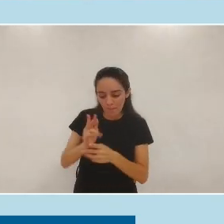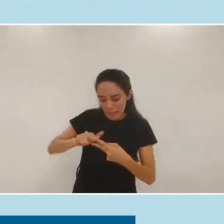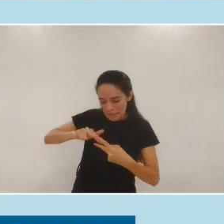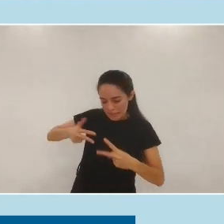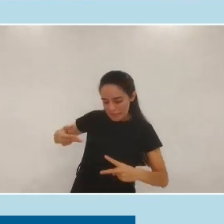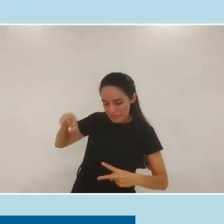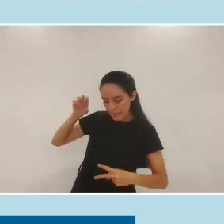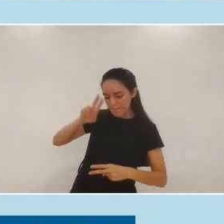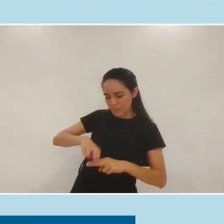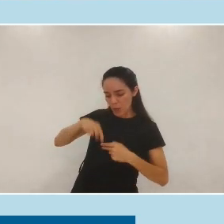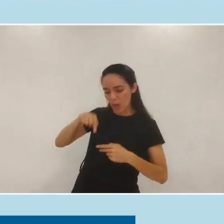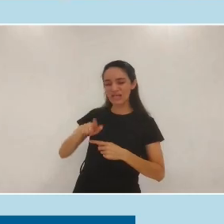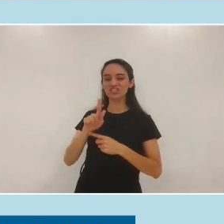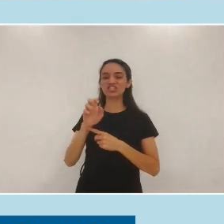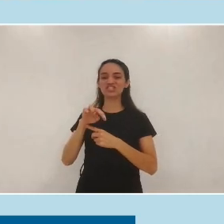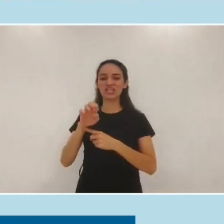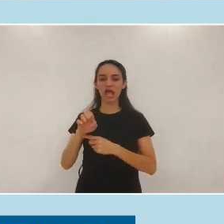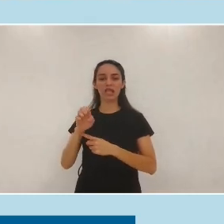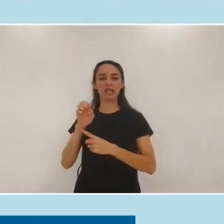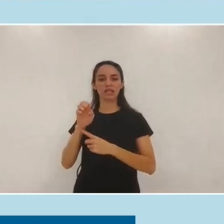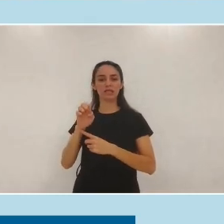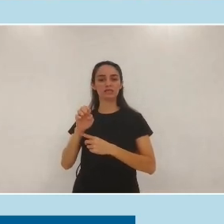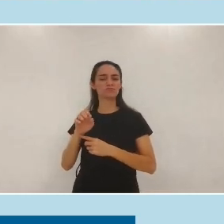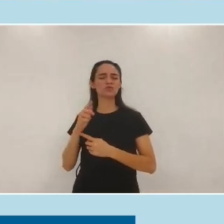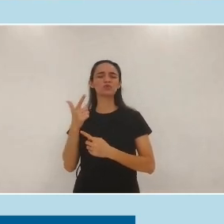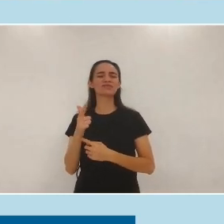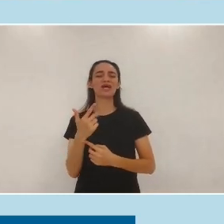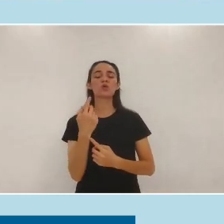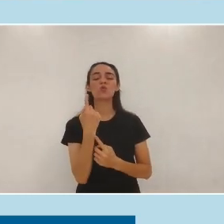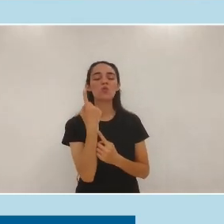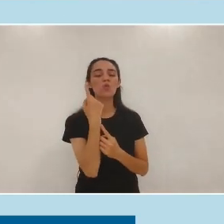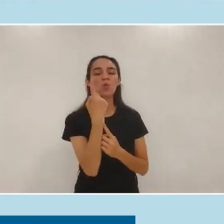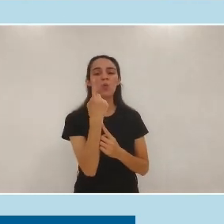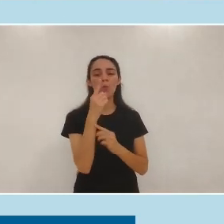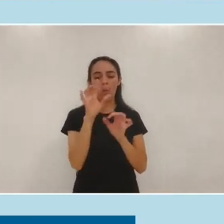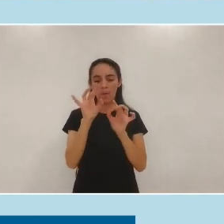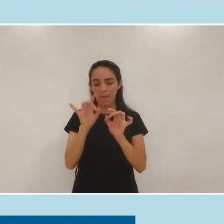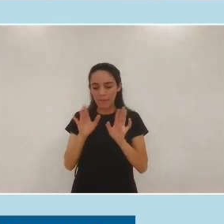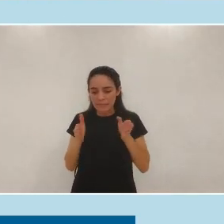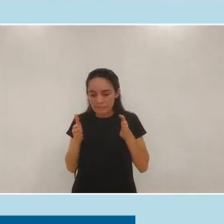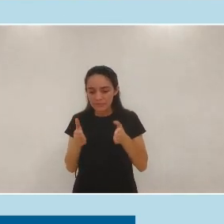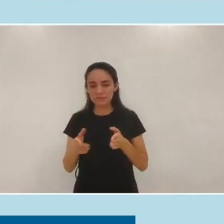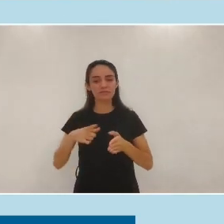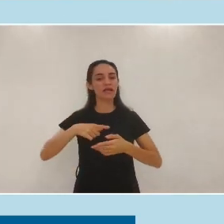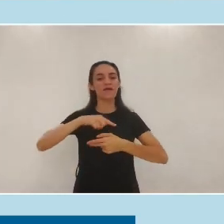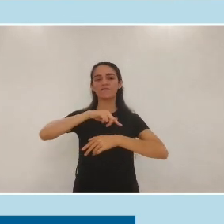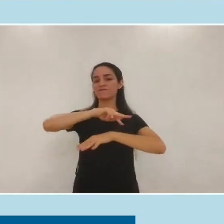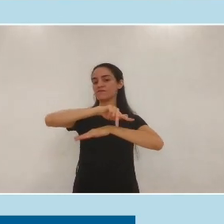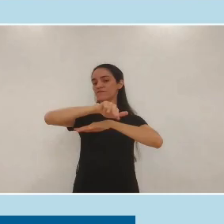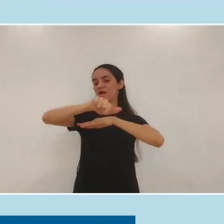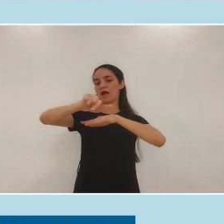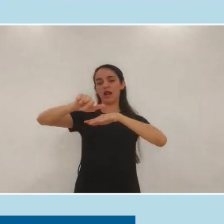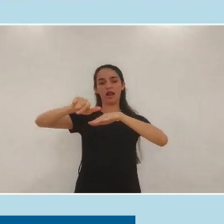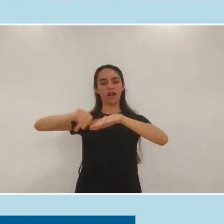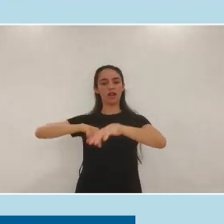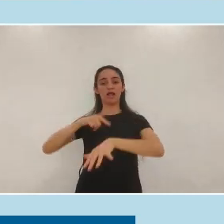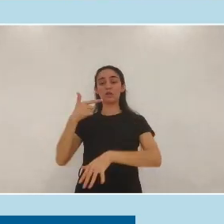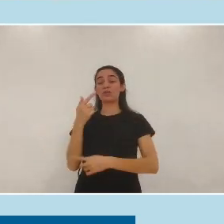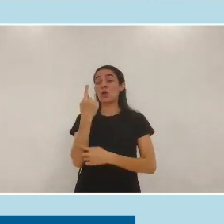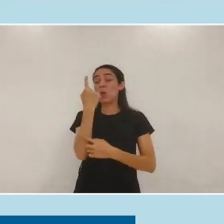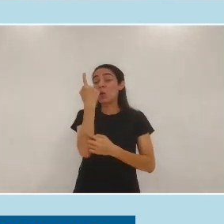até hoje. Então, a gente sabe que são várias variações. Então, isso significa que não existe um exame